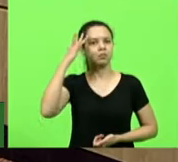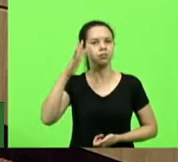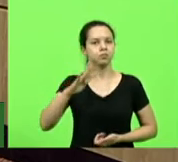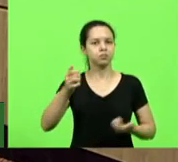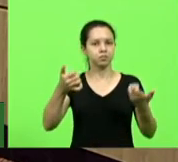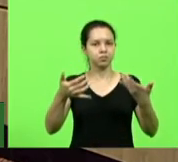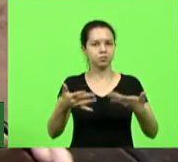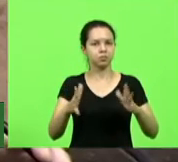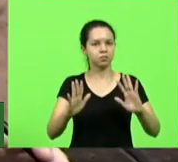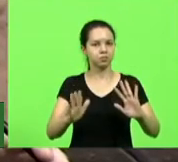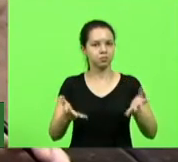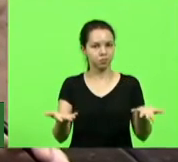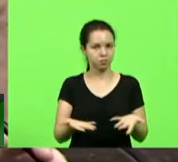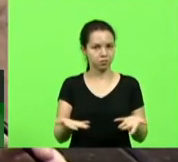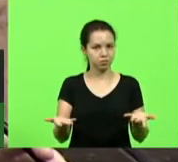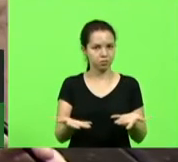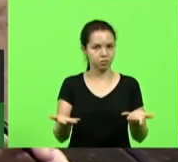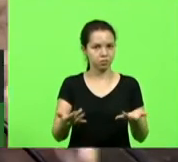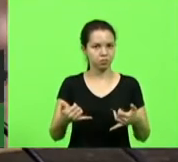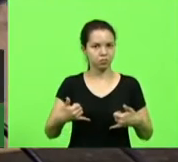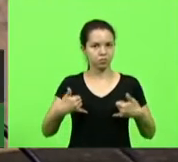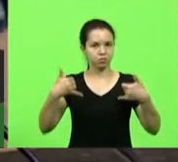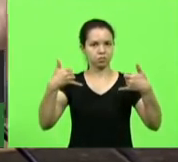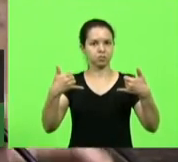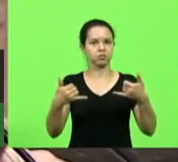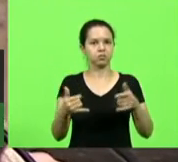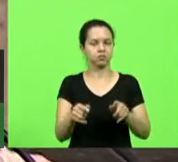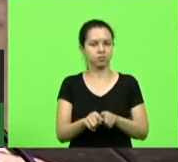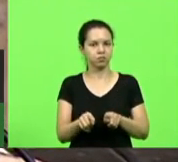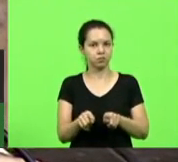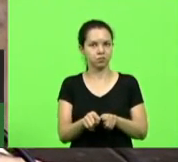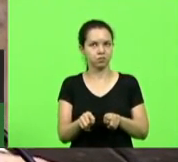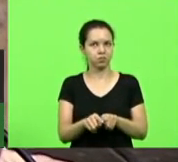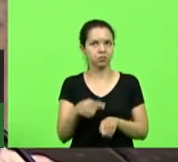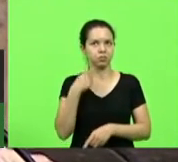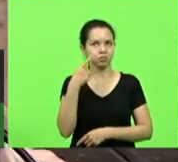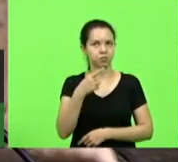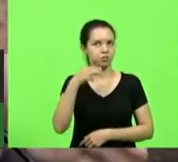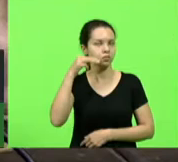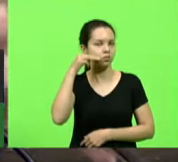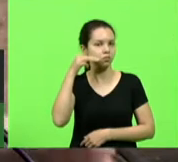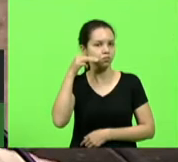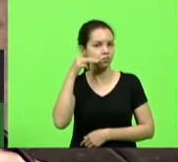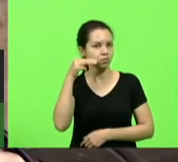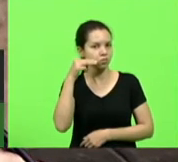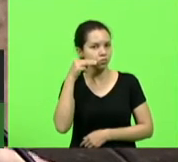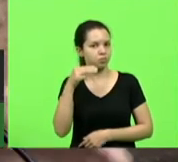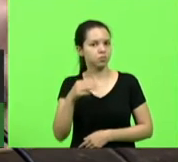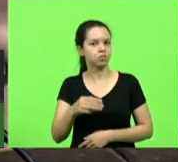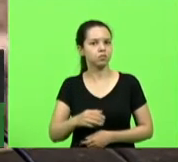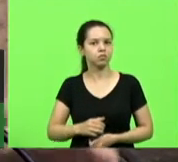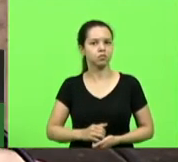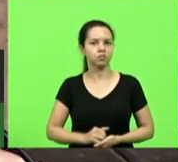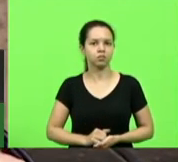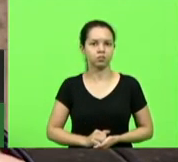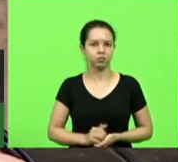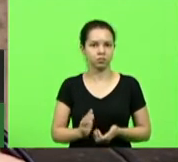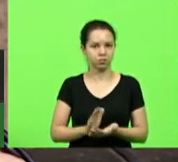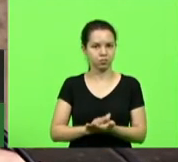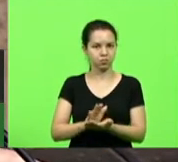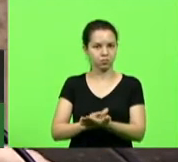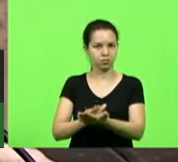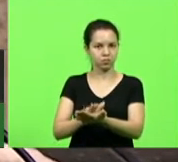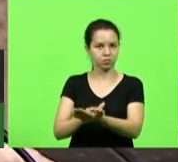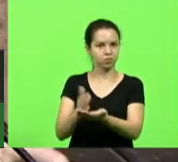aqui nesse plenário hoje, mas hoje é aniversário da nossa colega, deputada Marlene Fengler, também, né? Esse é aniversário, então, nossos parabéns também